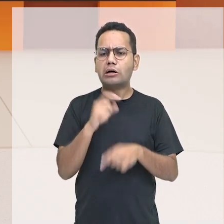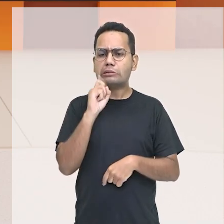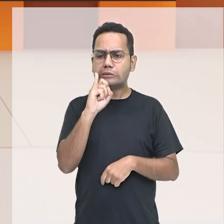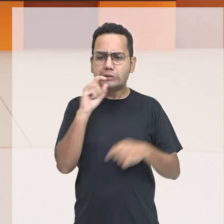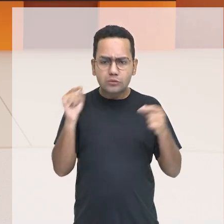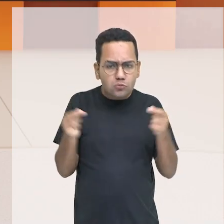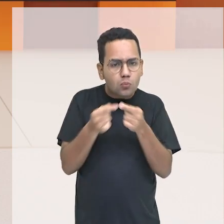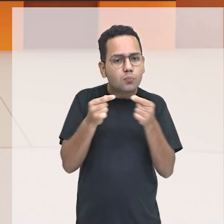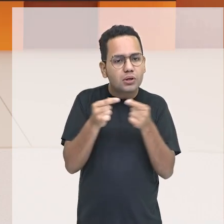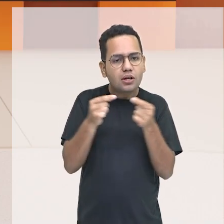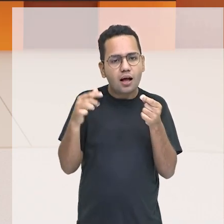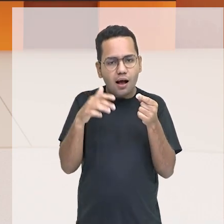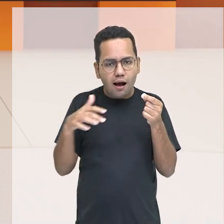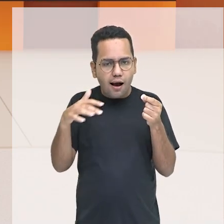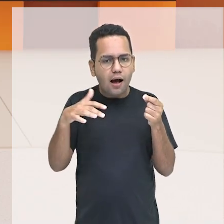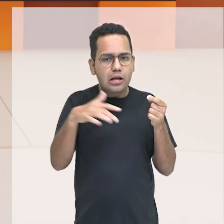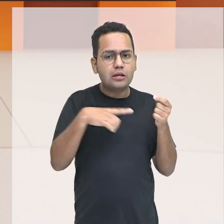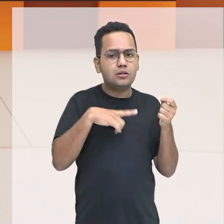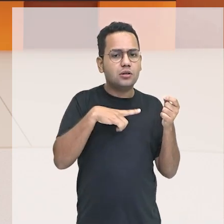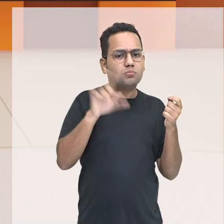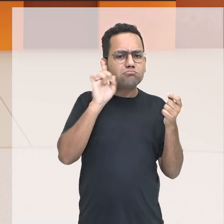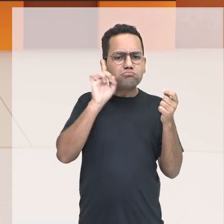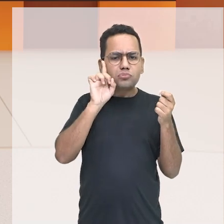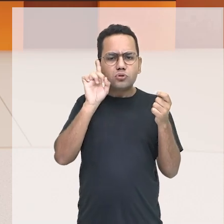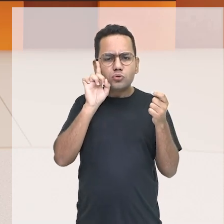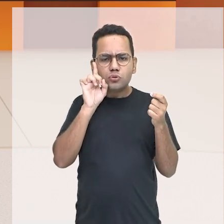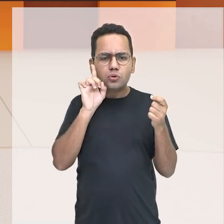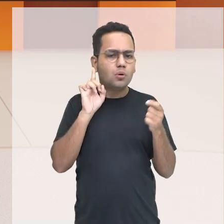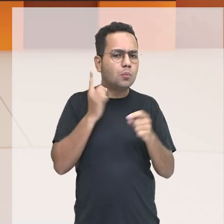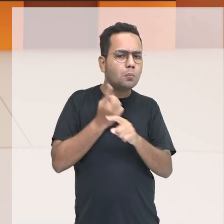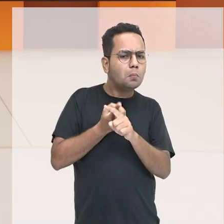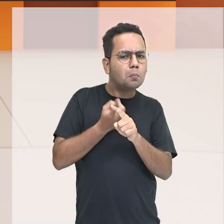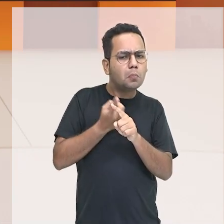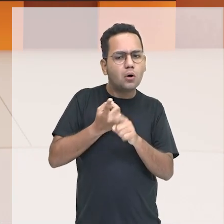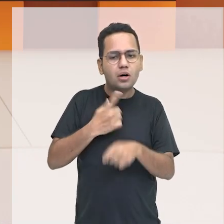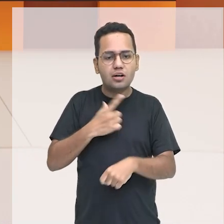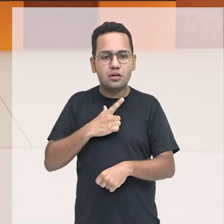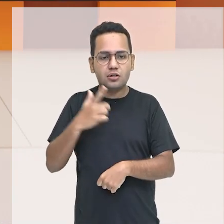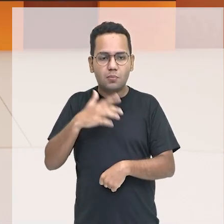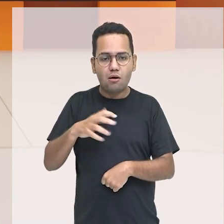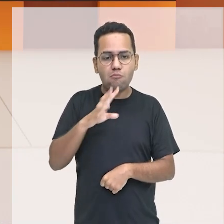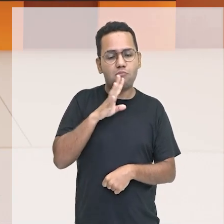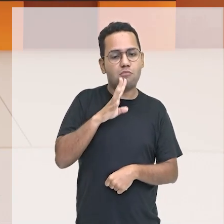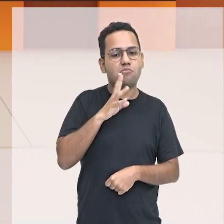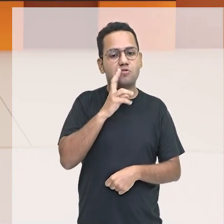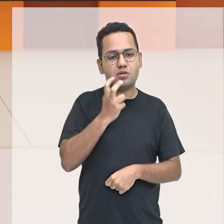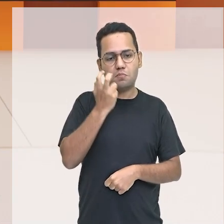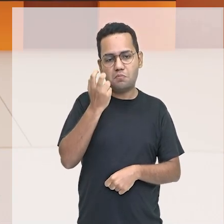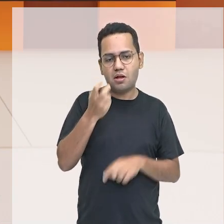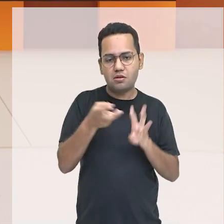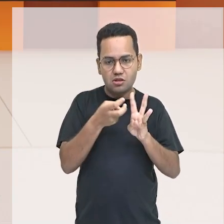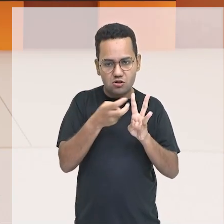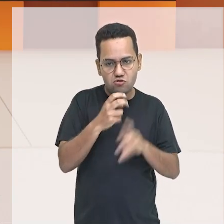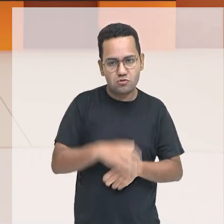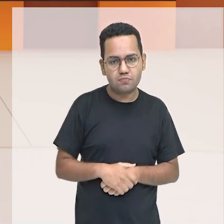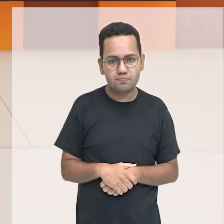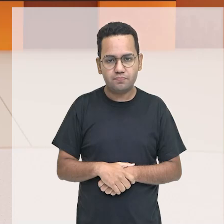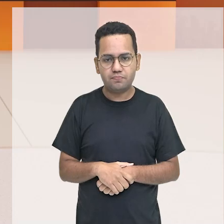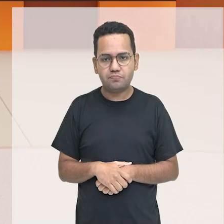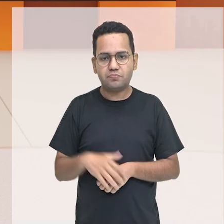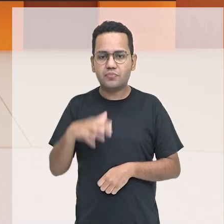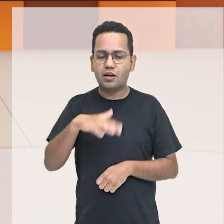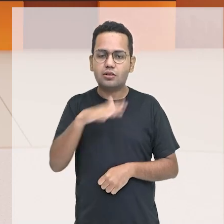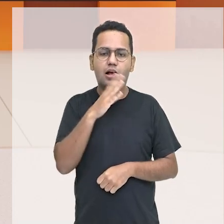nossas cosmologias cotidianas pelos conhecimentos do mundo indígena, do mundo africano, do